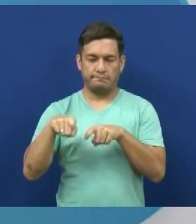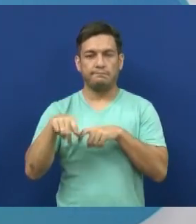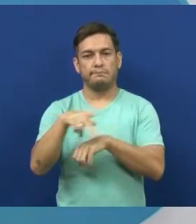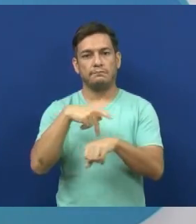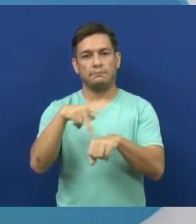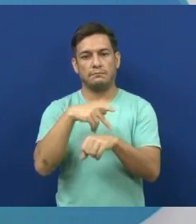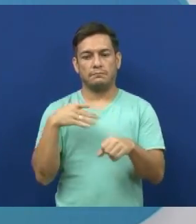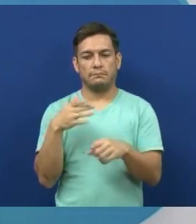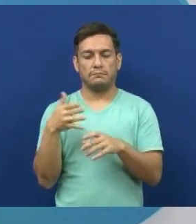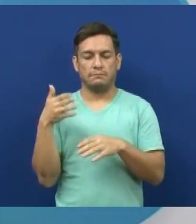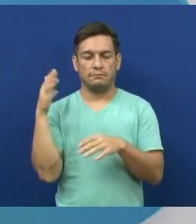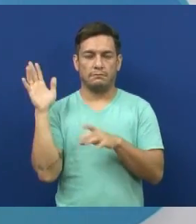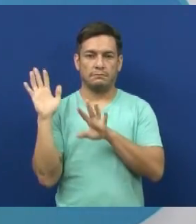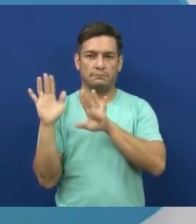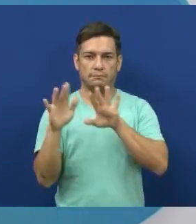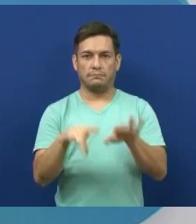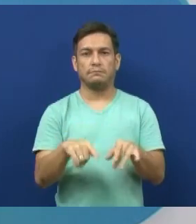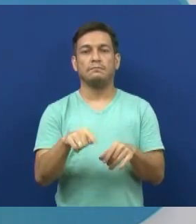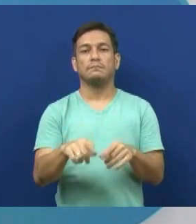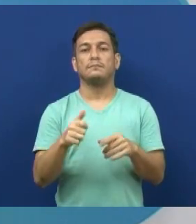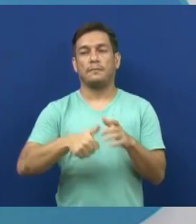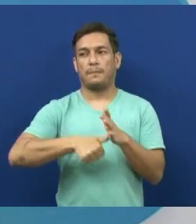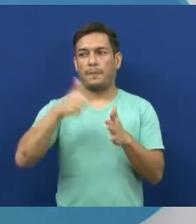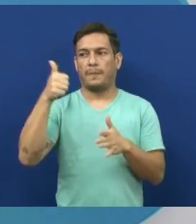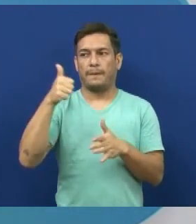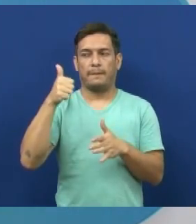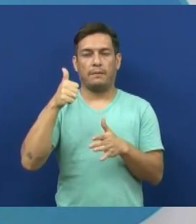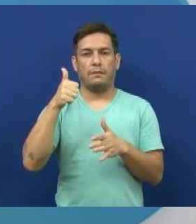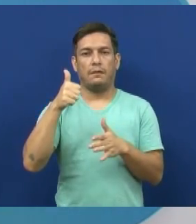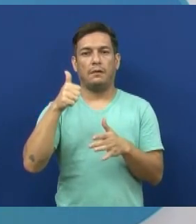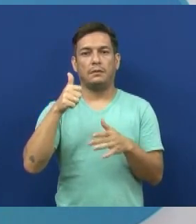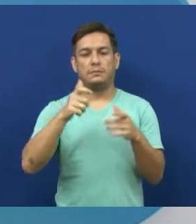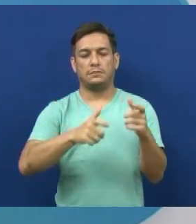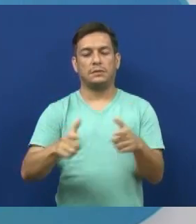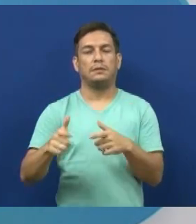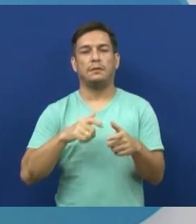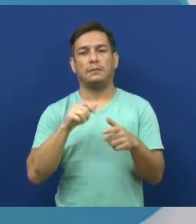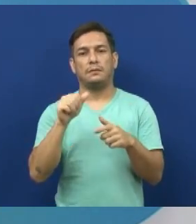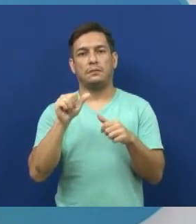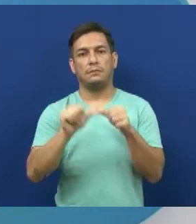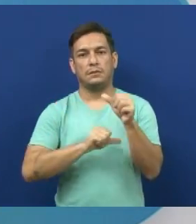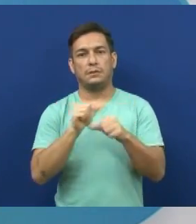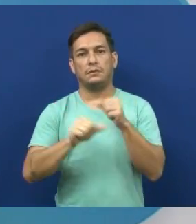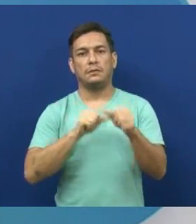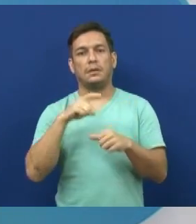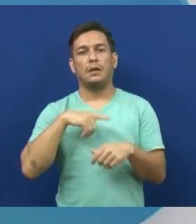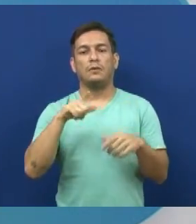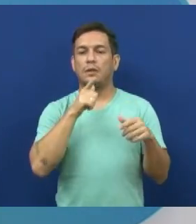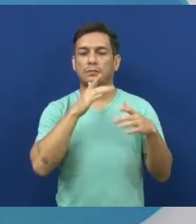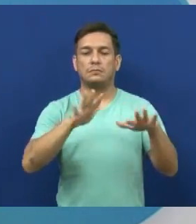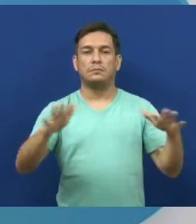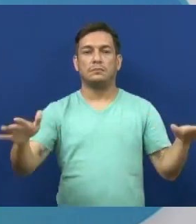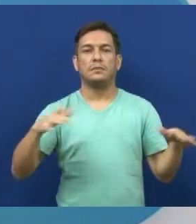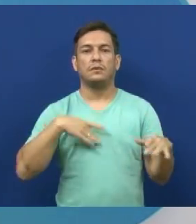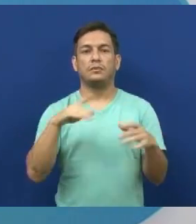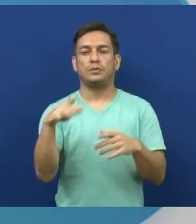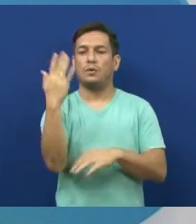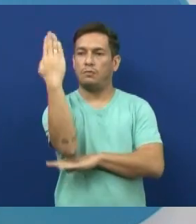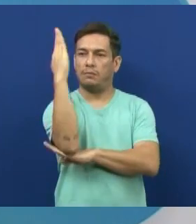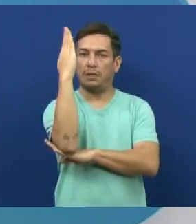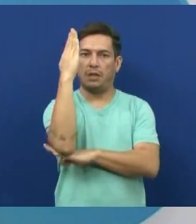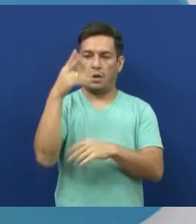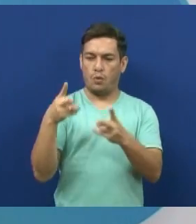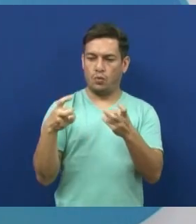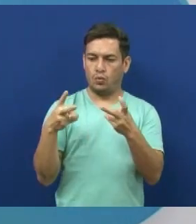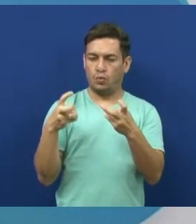país, o primeiro espaço a ser alterado foi o litoral, onde, por exemplo, madeira foi extraída